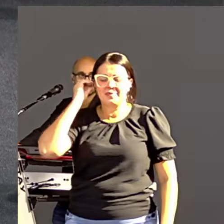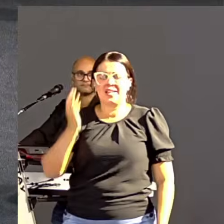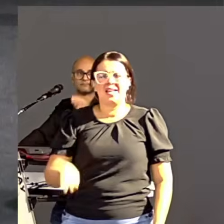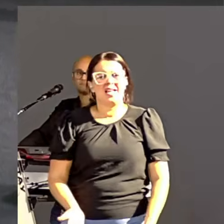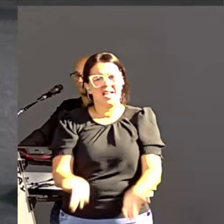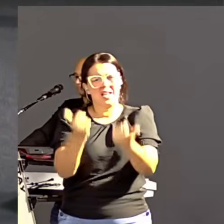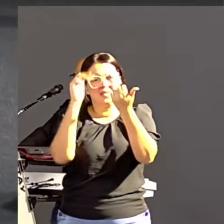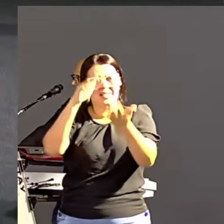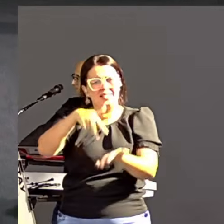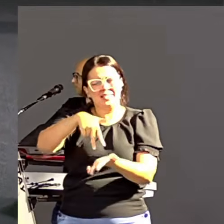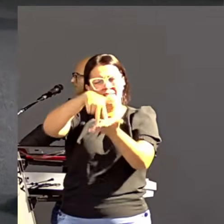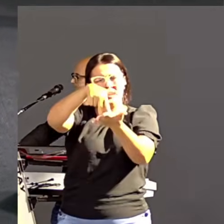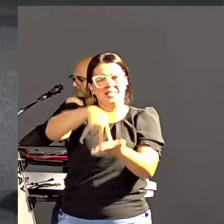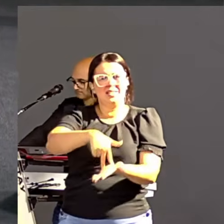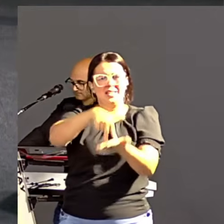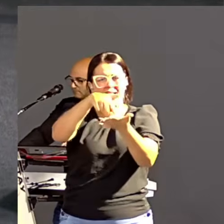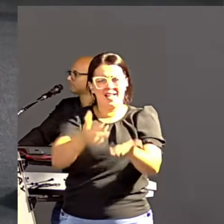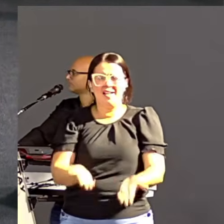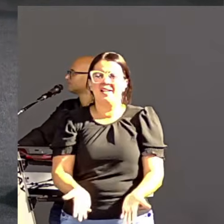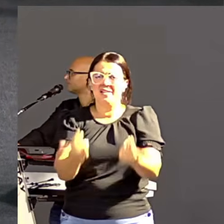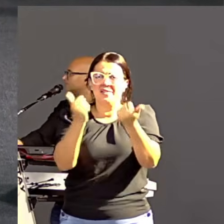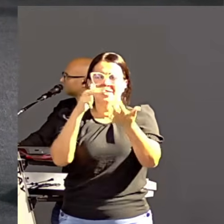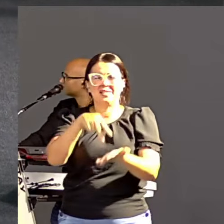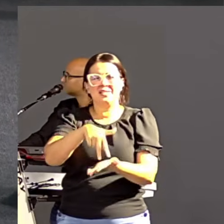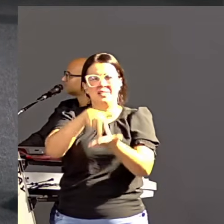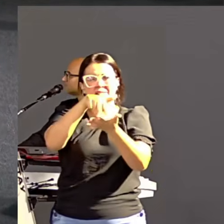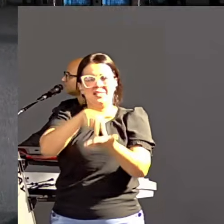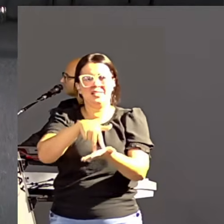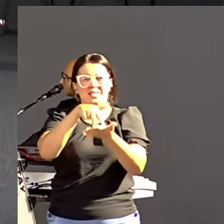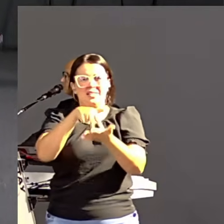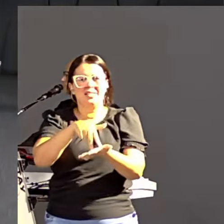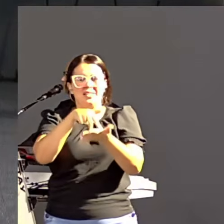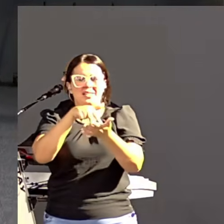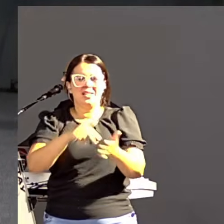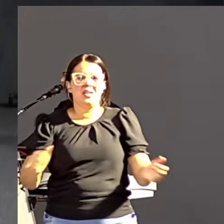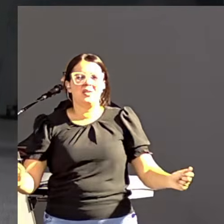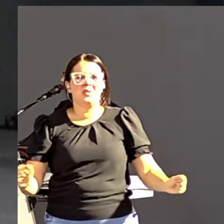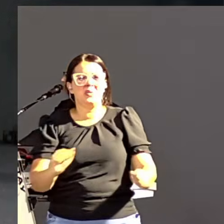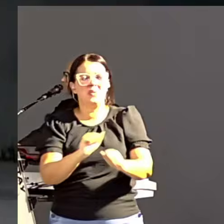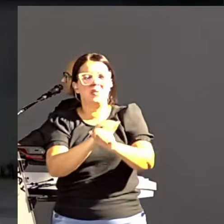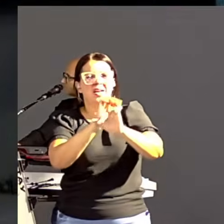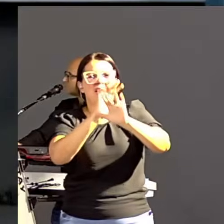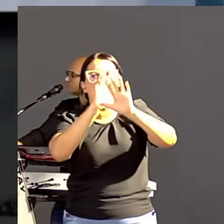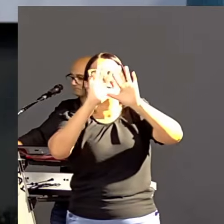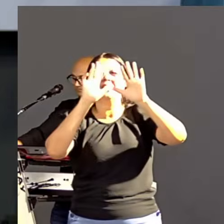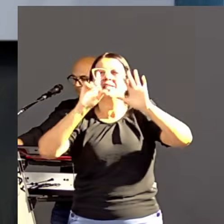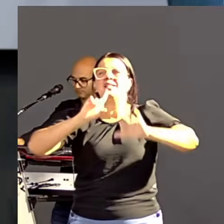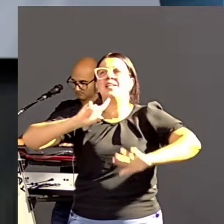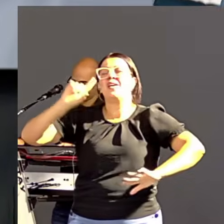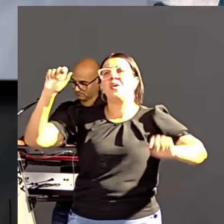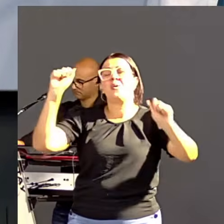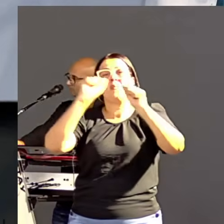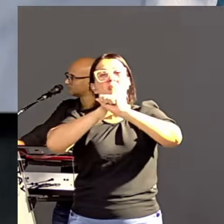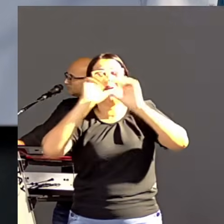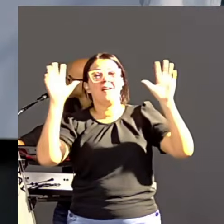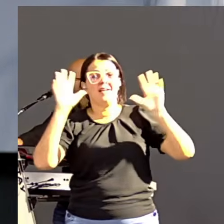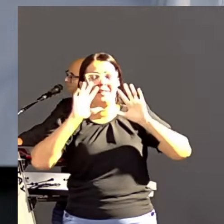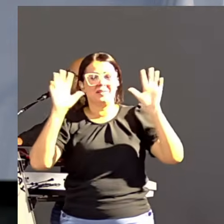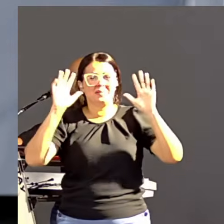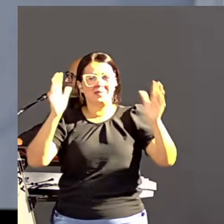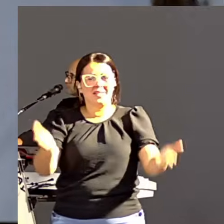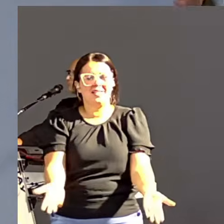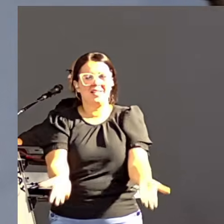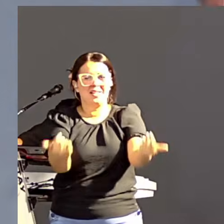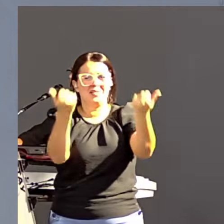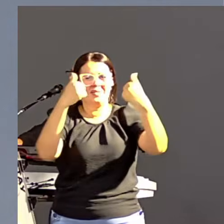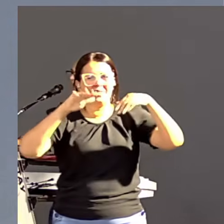Levante-se no seu lugar. Levante-se no seu lugar. É manhã de despertar. Levante-se no seu lugar. Levante